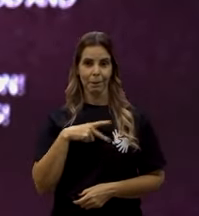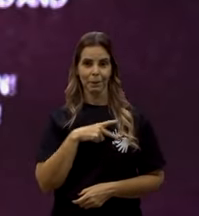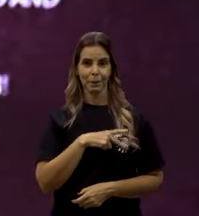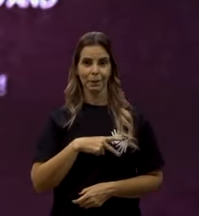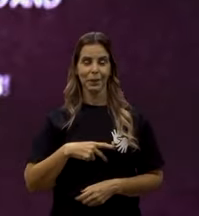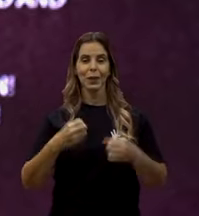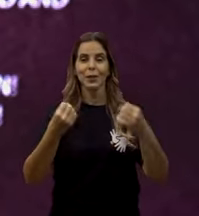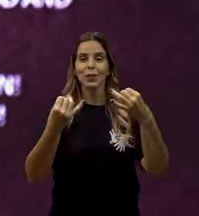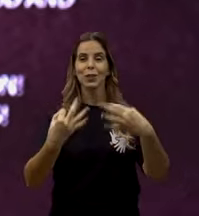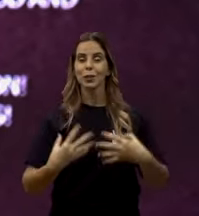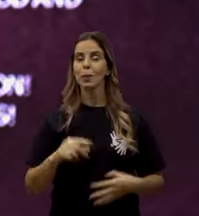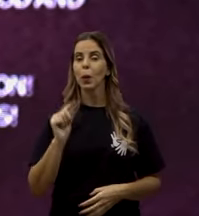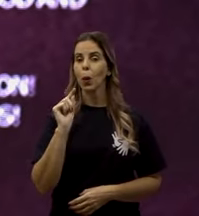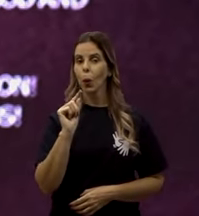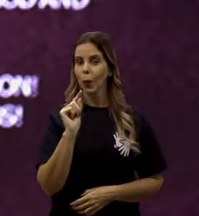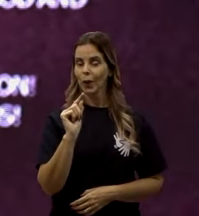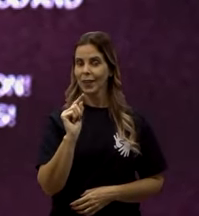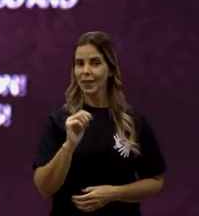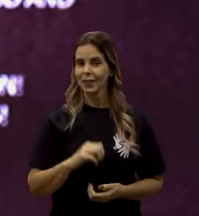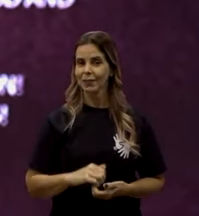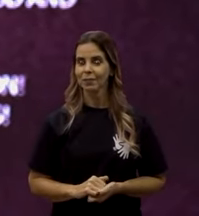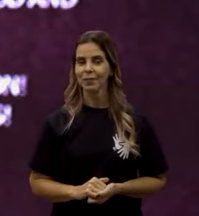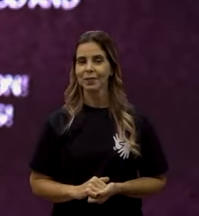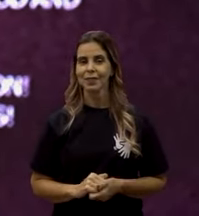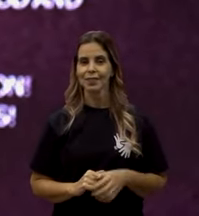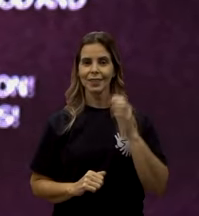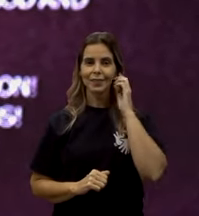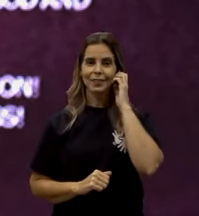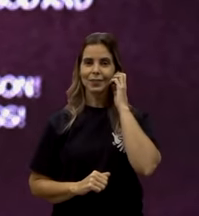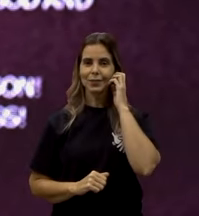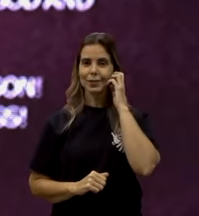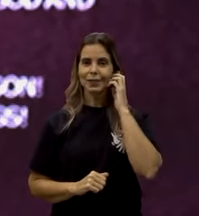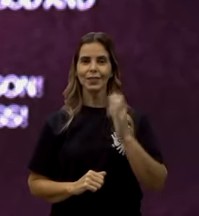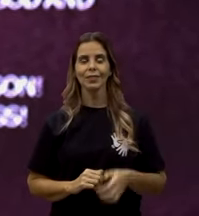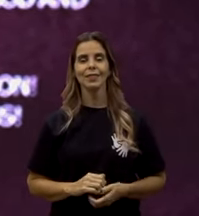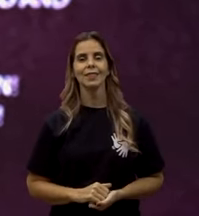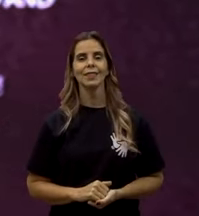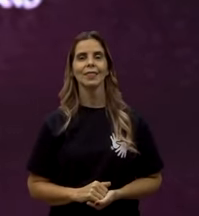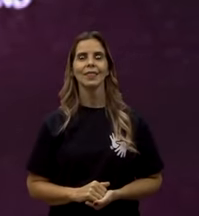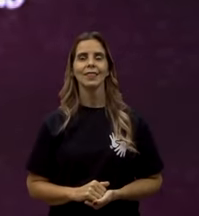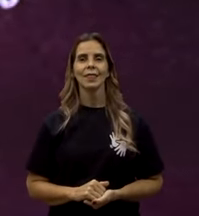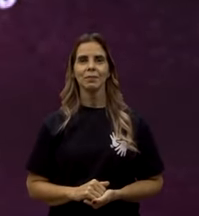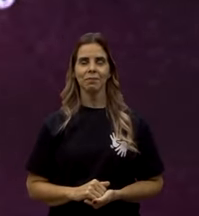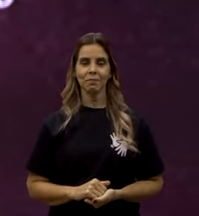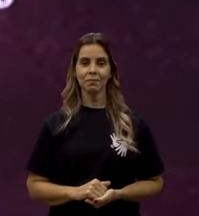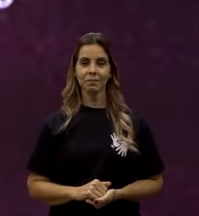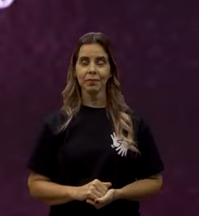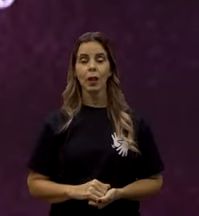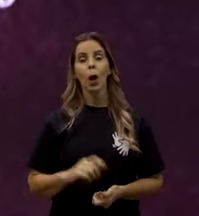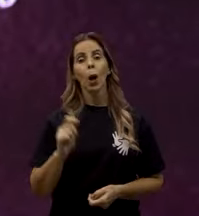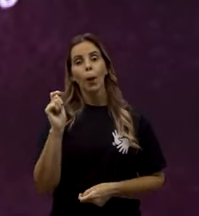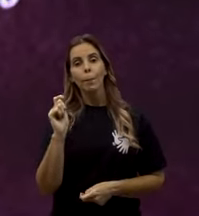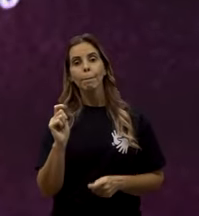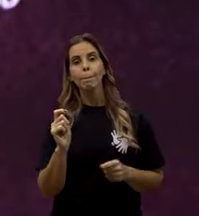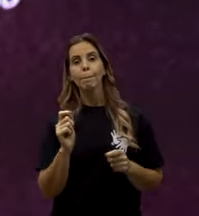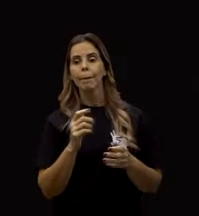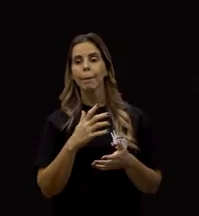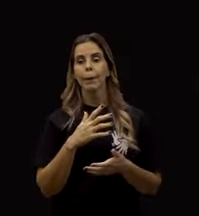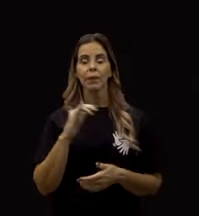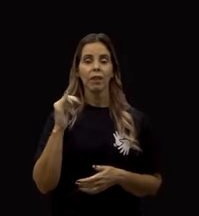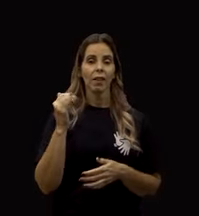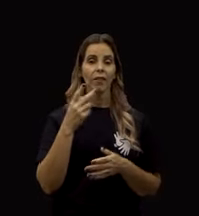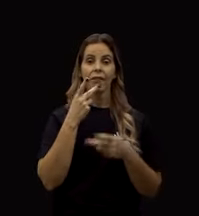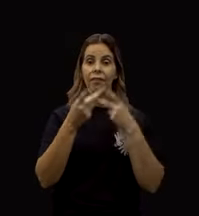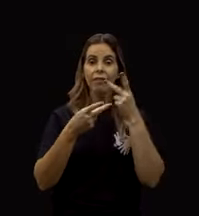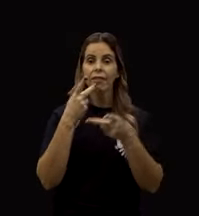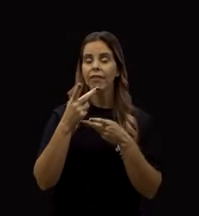as má conversas corrompem bons costumes Você pode ter tido melhor cri que for Olha que loucura que